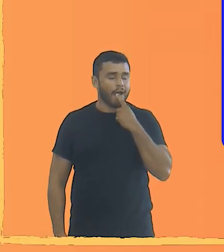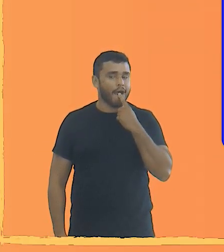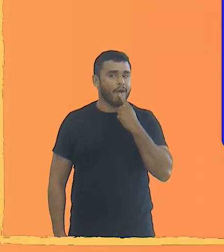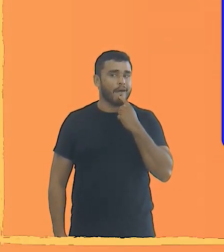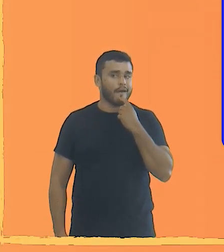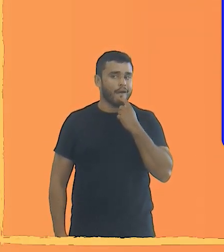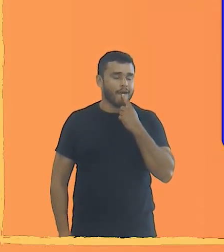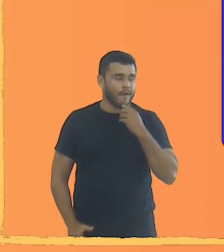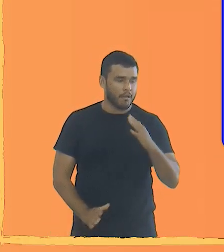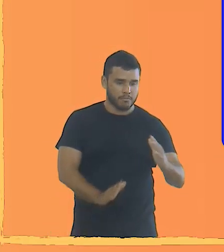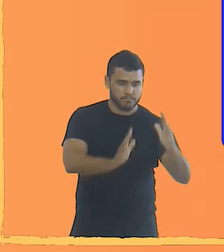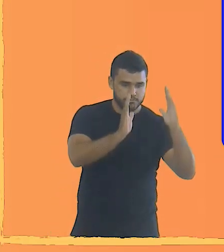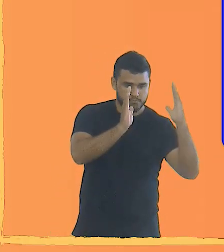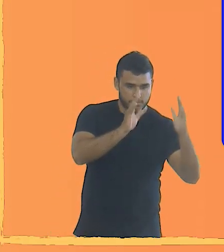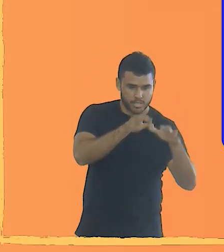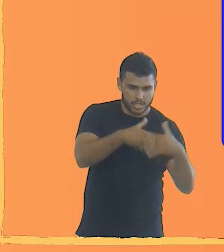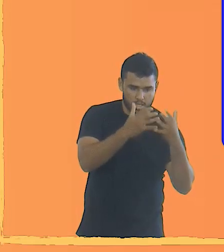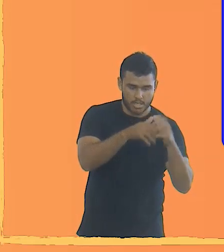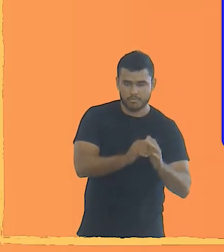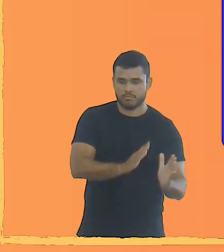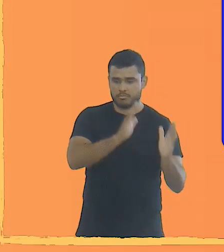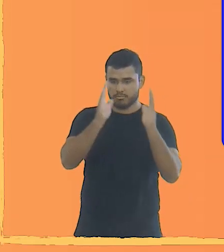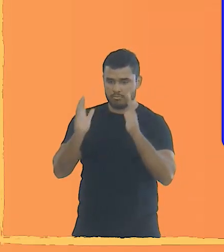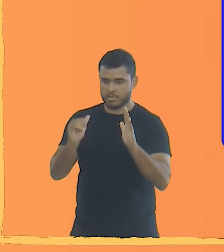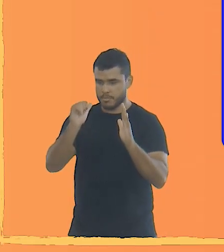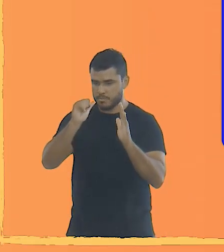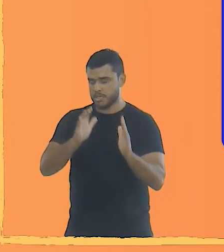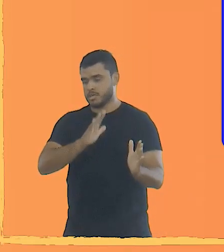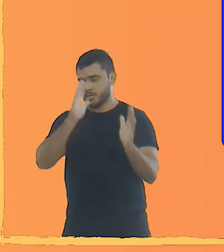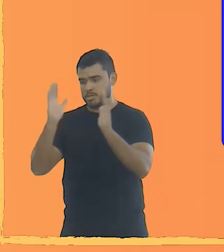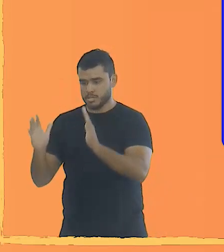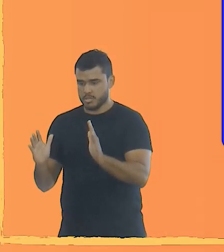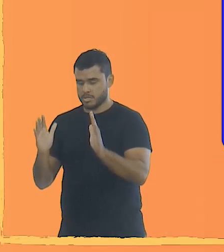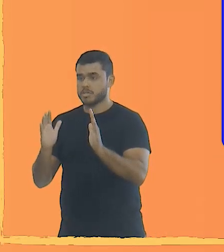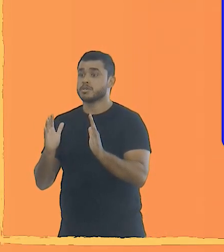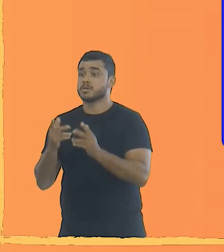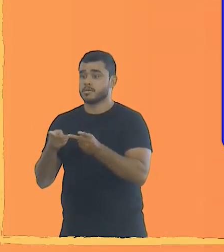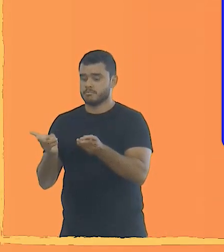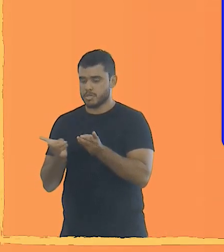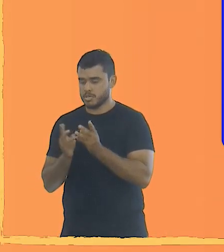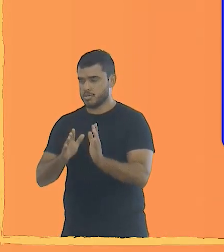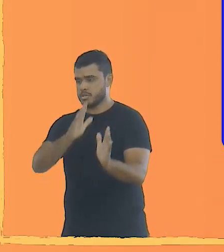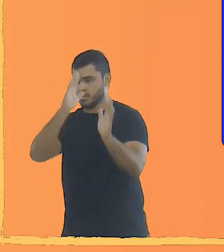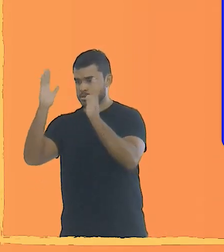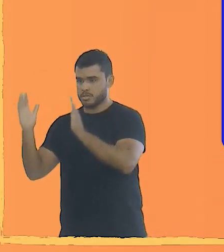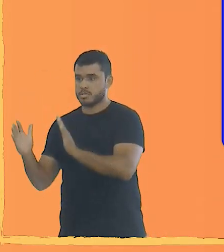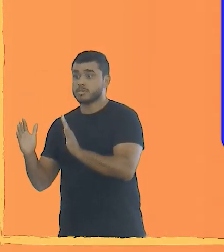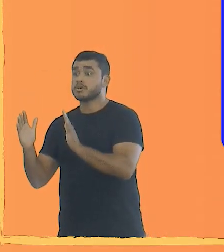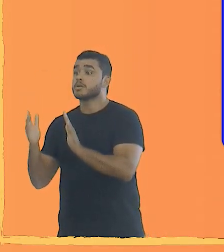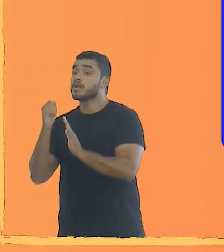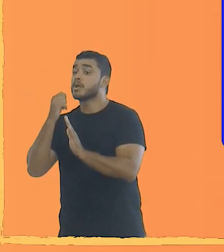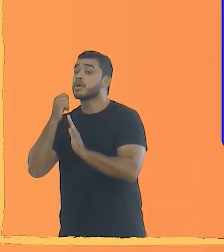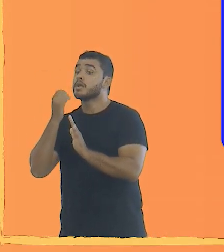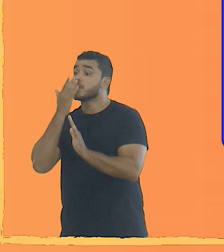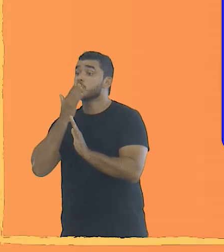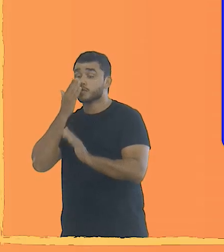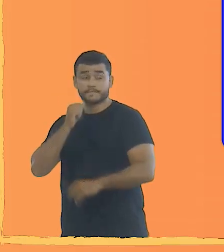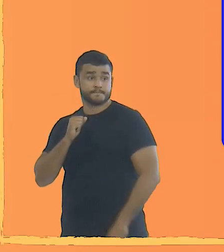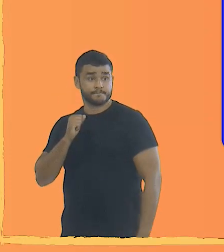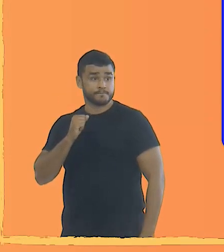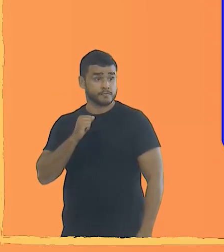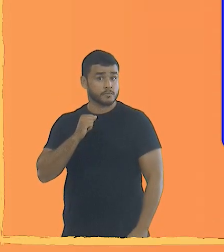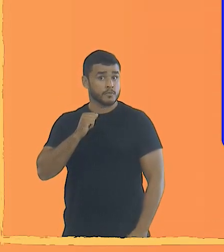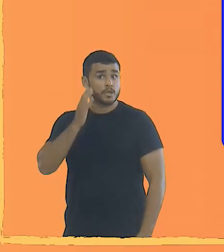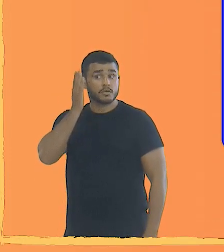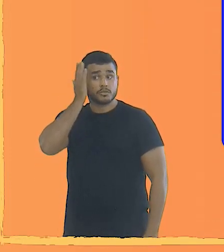etapas. Escolhi a salada, escolhi a bebida, o prato quente e a sobremesa. Eu indiquei quantas possibilidades cada um